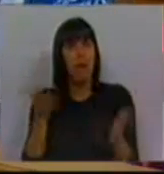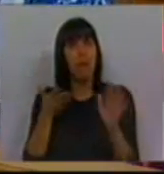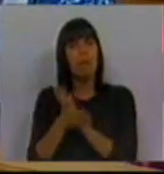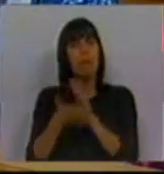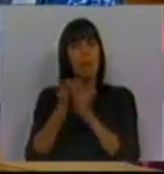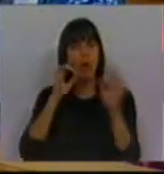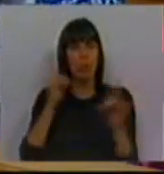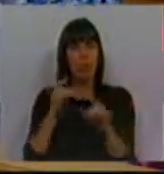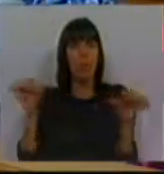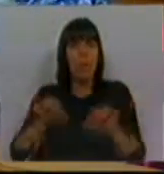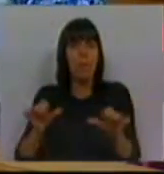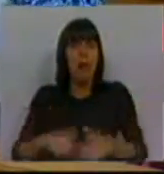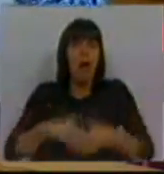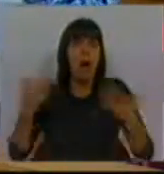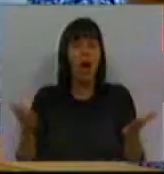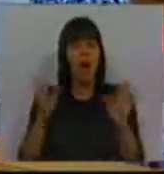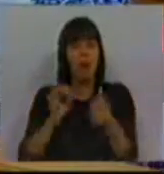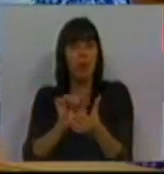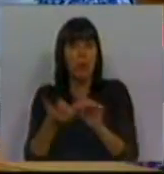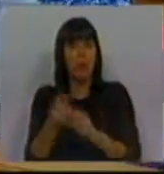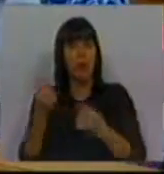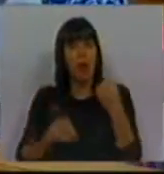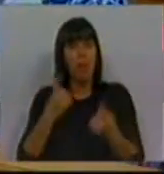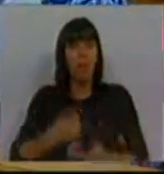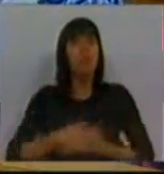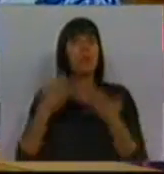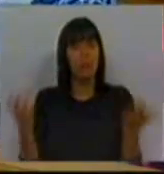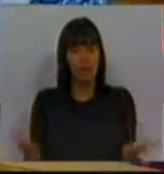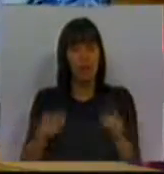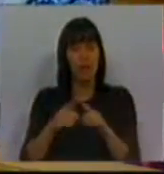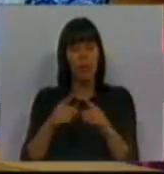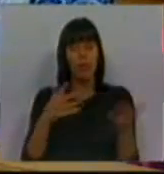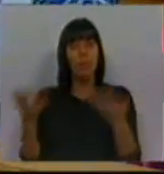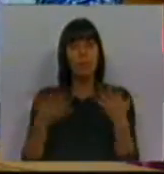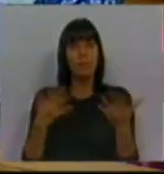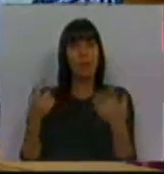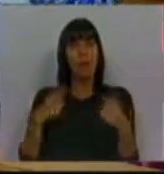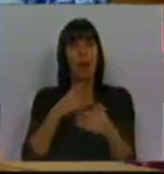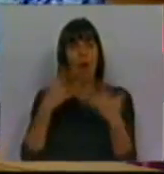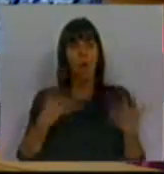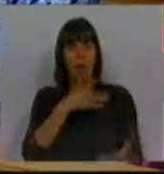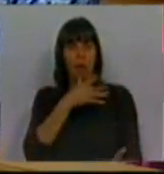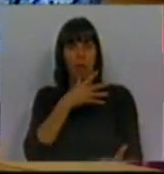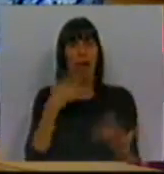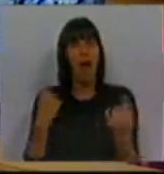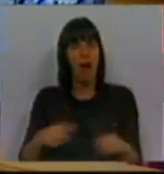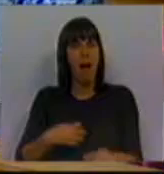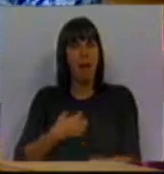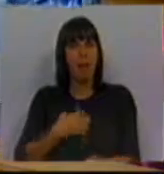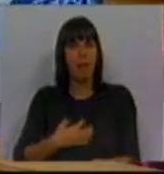colocação de professores correu mal, enfim, mas é preciso mudar alguma coisa. Portanto, nas entrelinhas há um grande desconforto